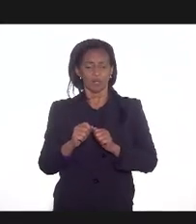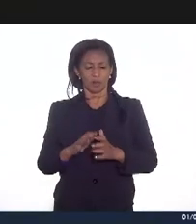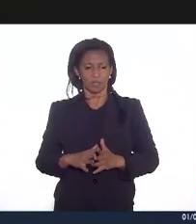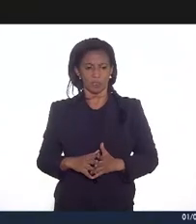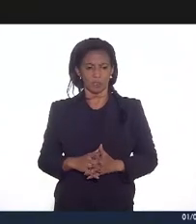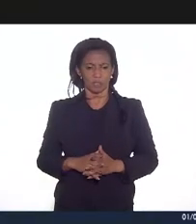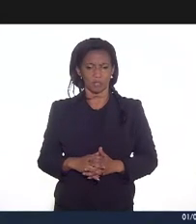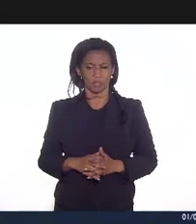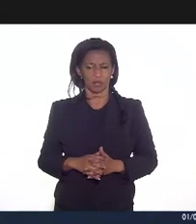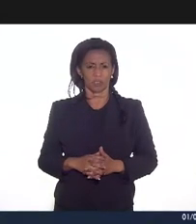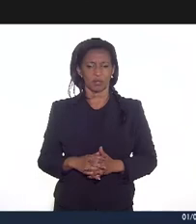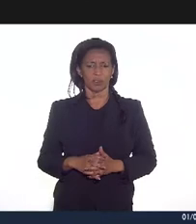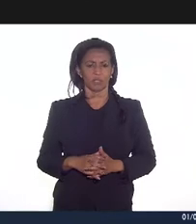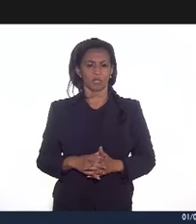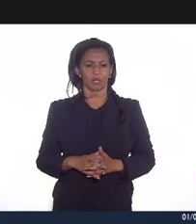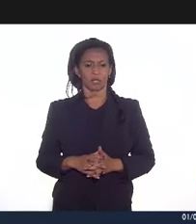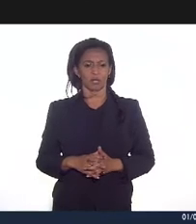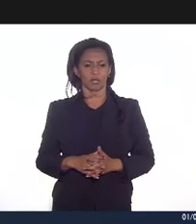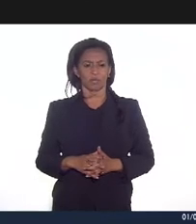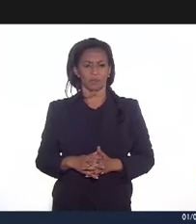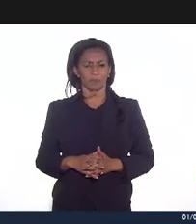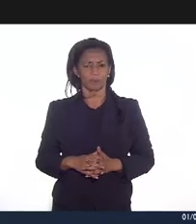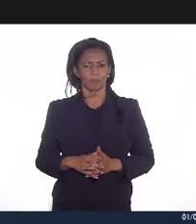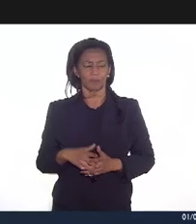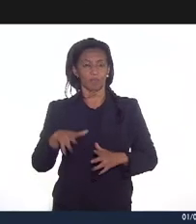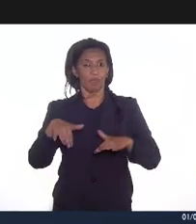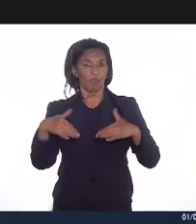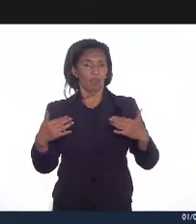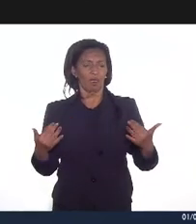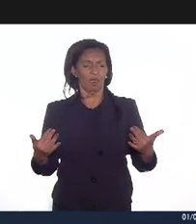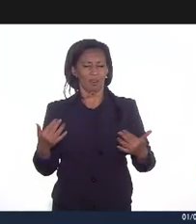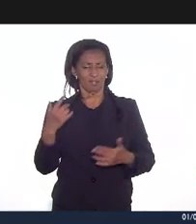uma música que as pessoas gostam. Afinal,